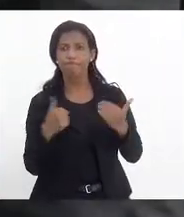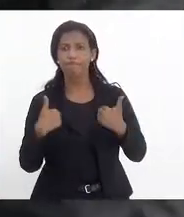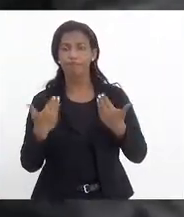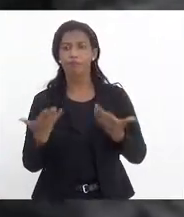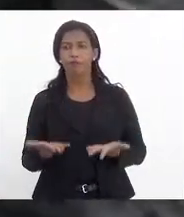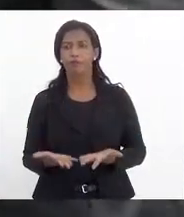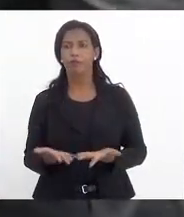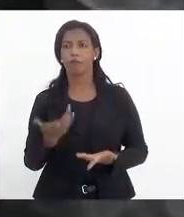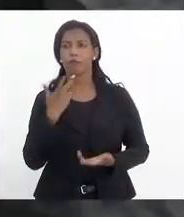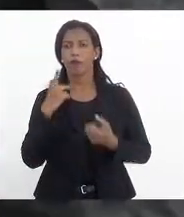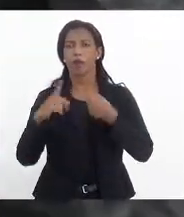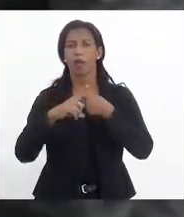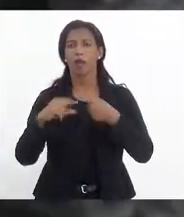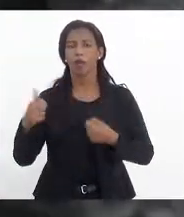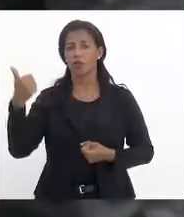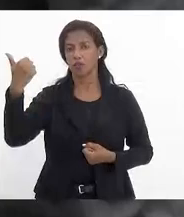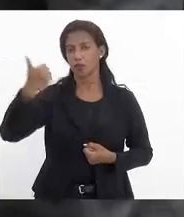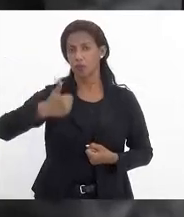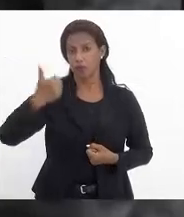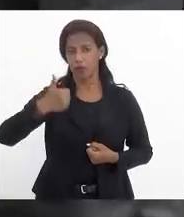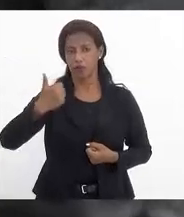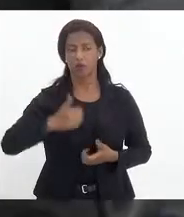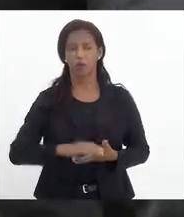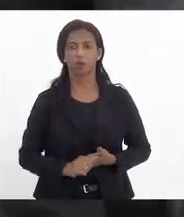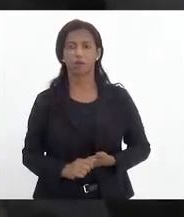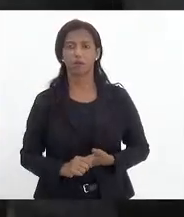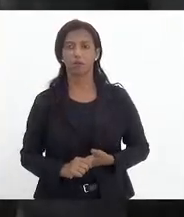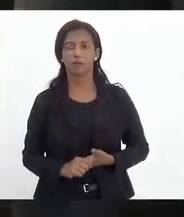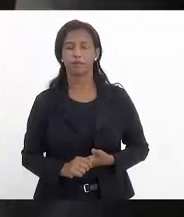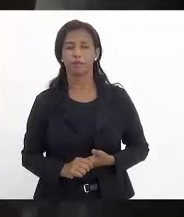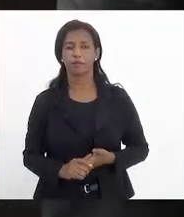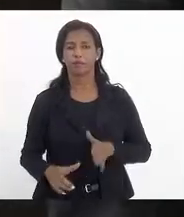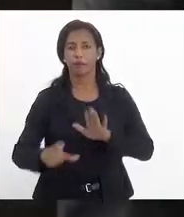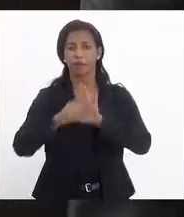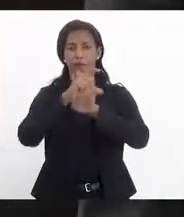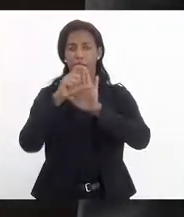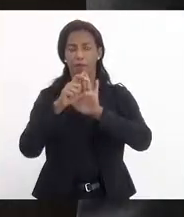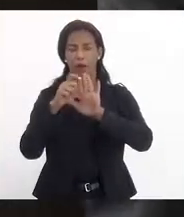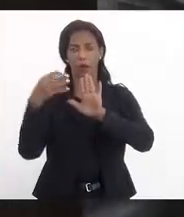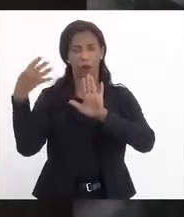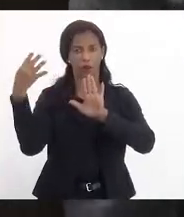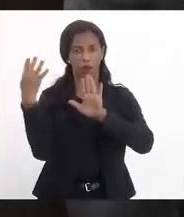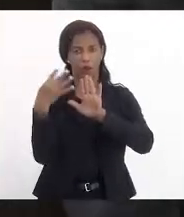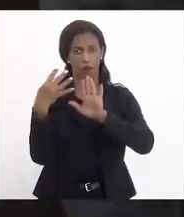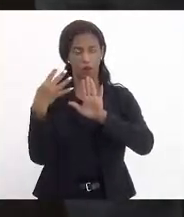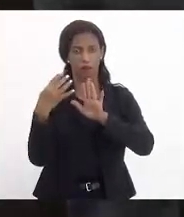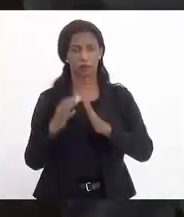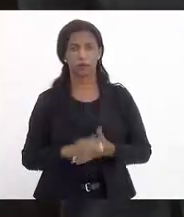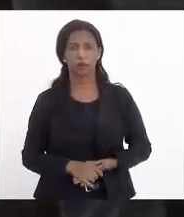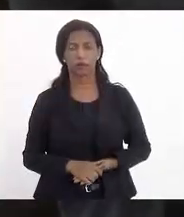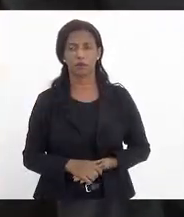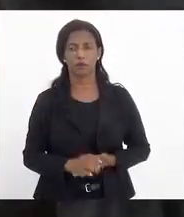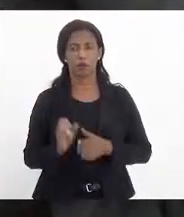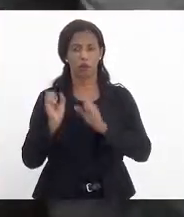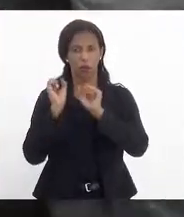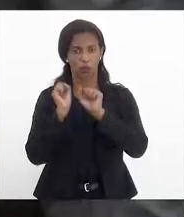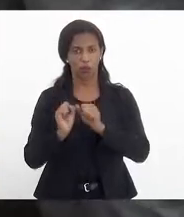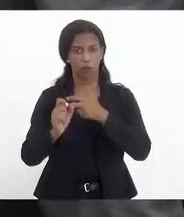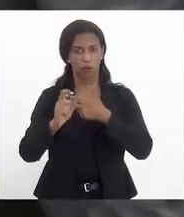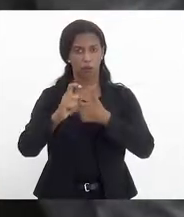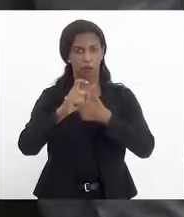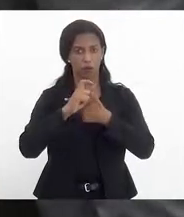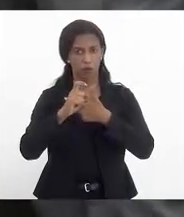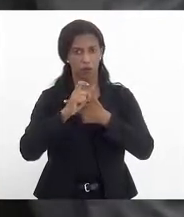a questão do artigo 1º, parágrafo 4º, o Poder Executivo